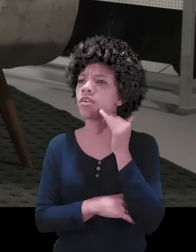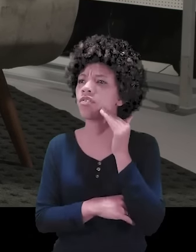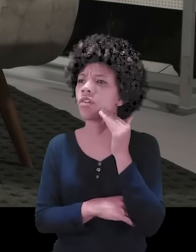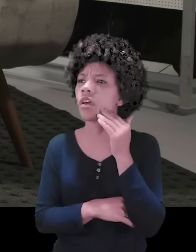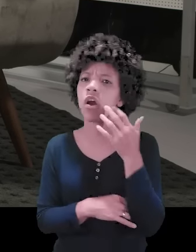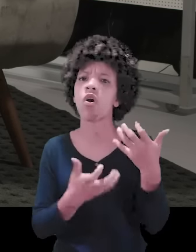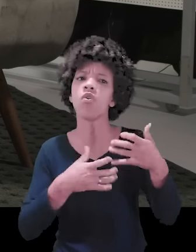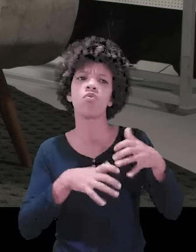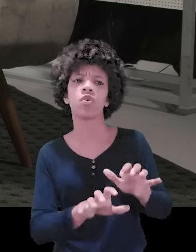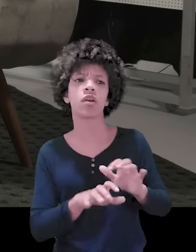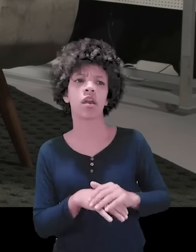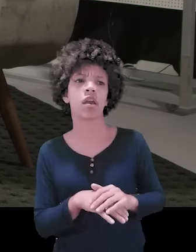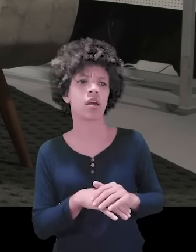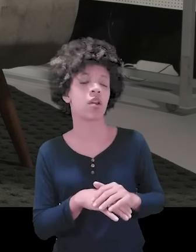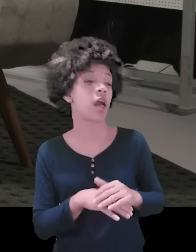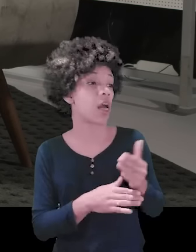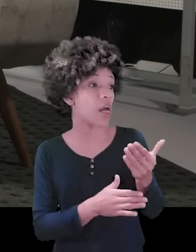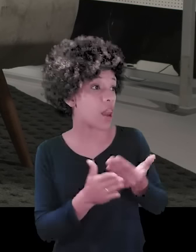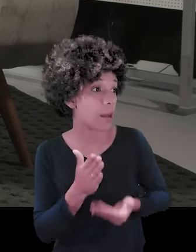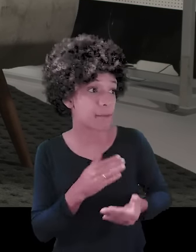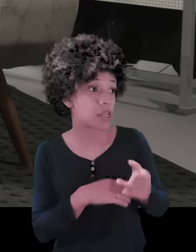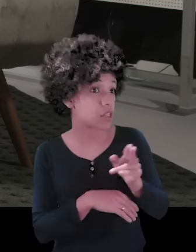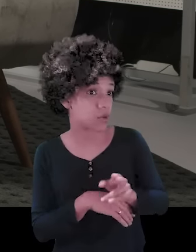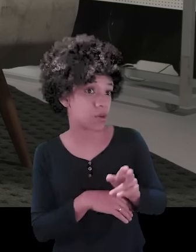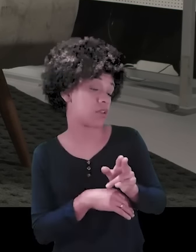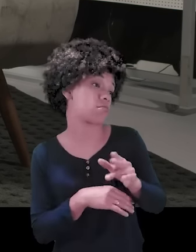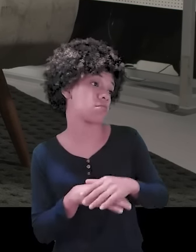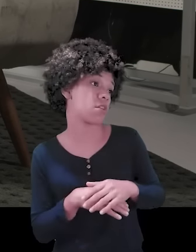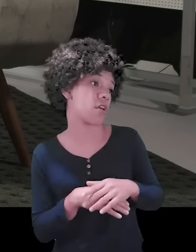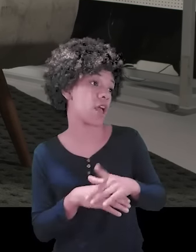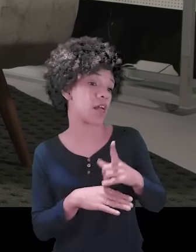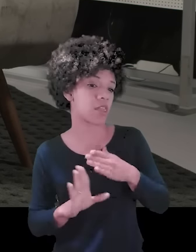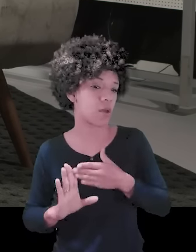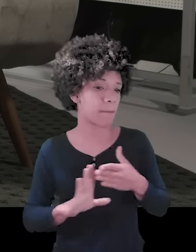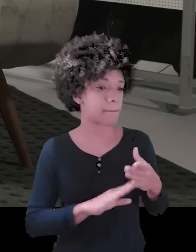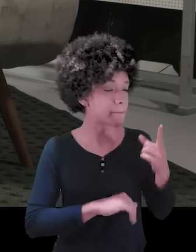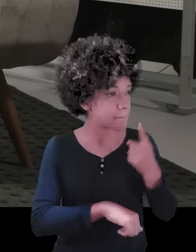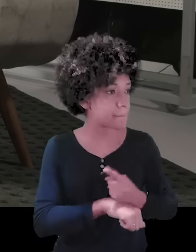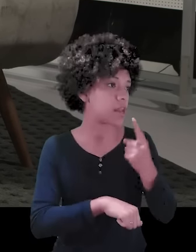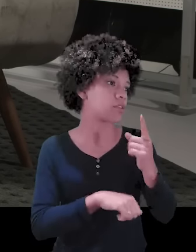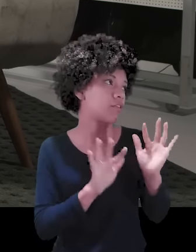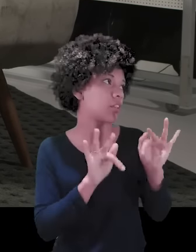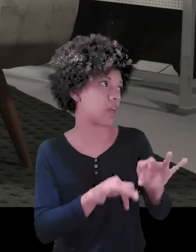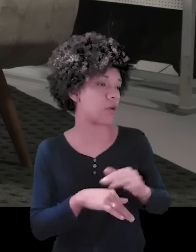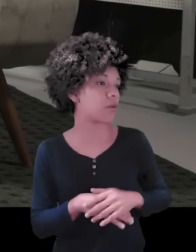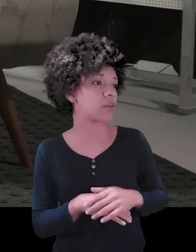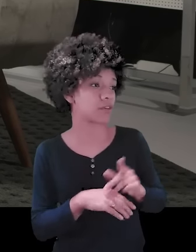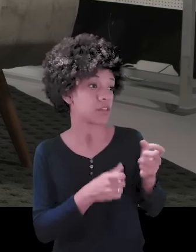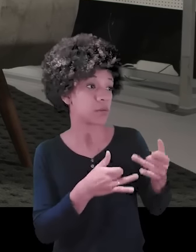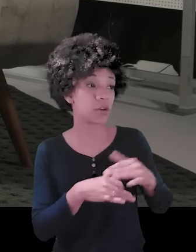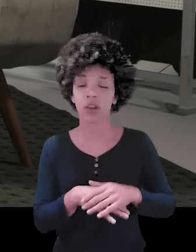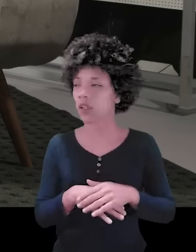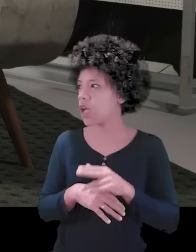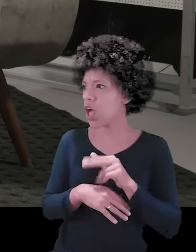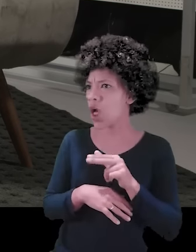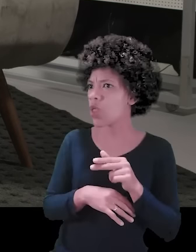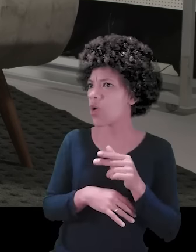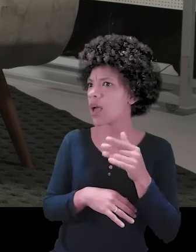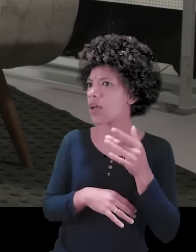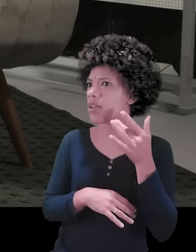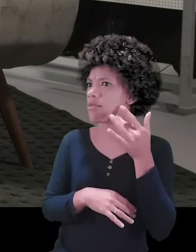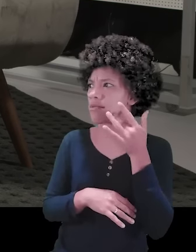ah não quero mais você não precisamos você deu utilizado aí vai dar no prazo de validade que você falou das pessoas entendeu e ela nunca